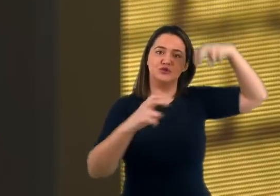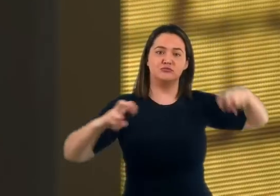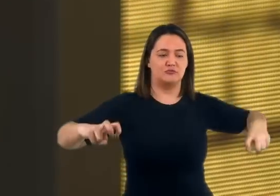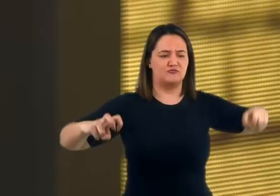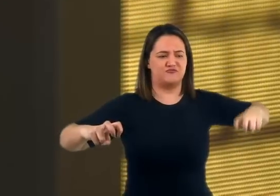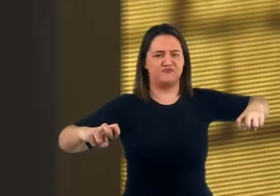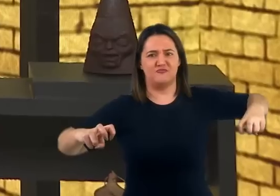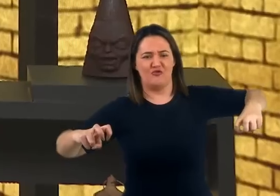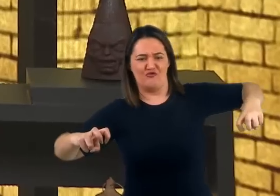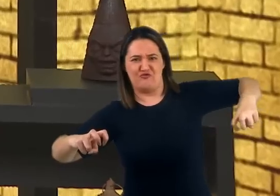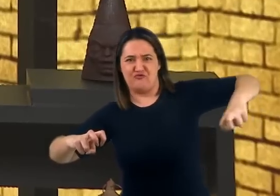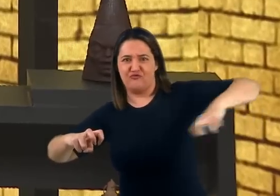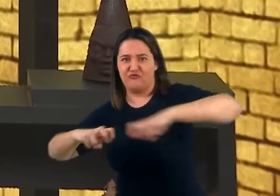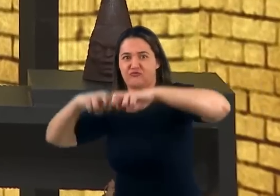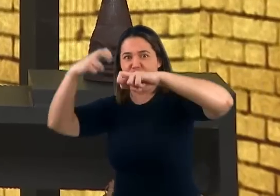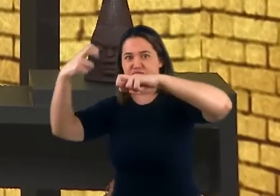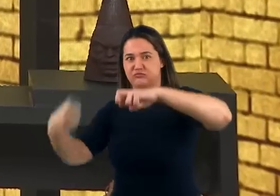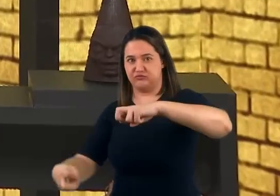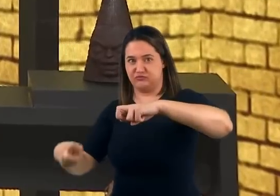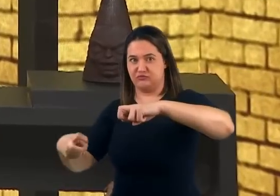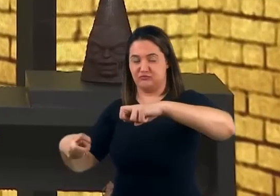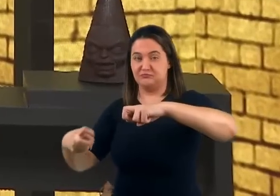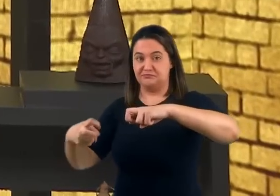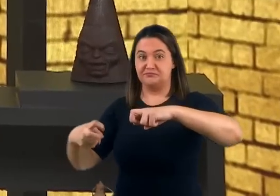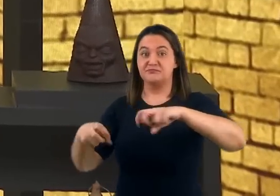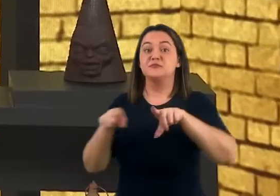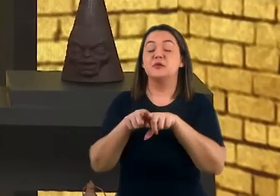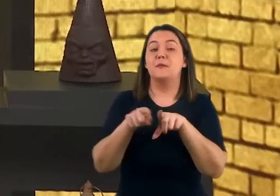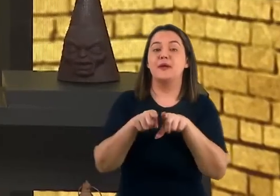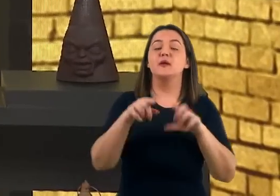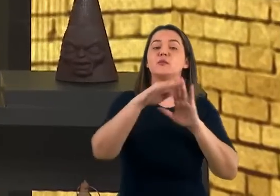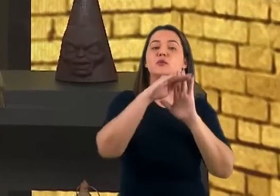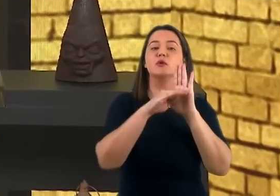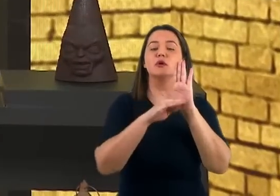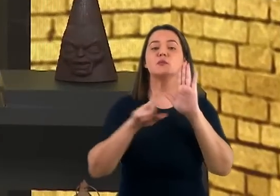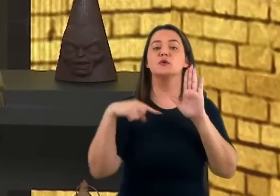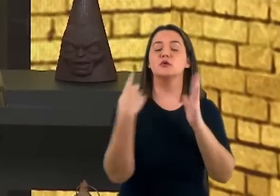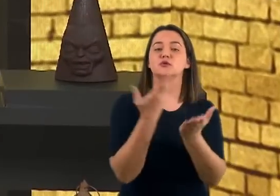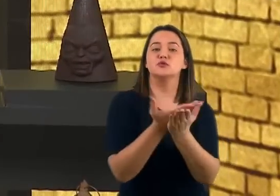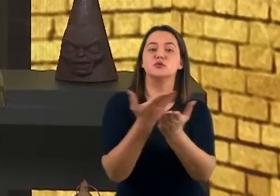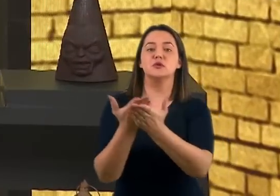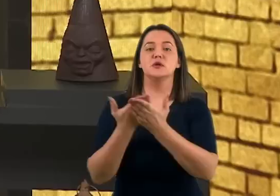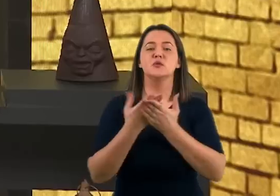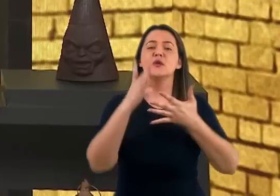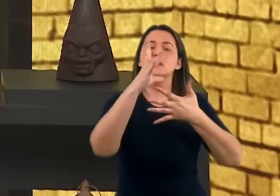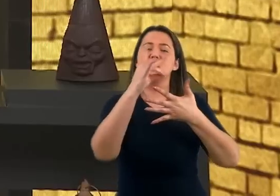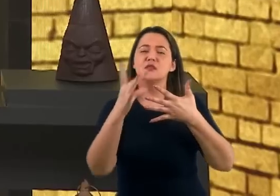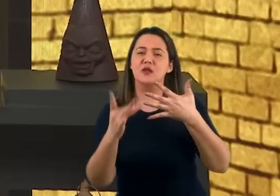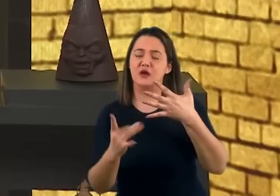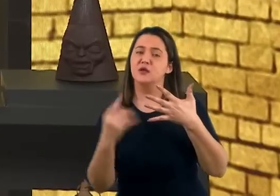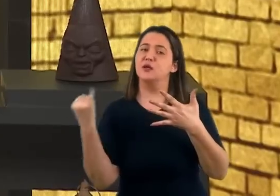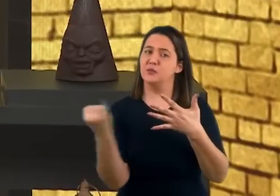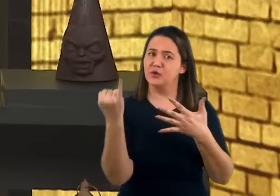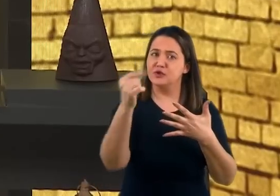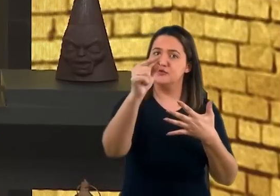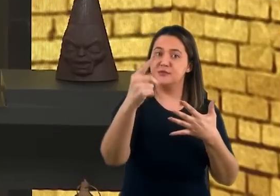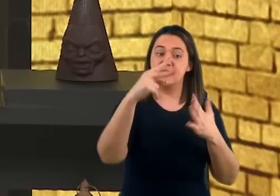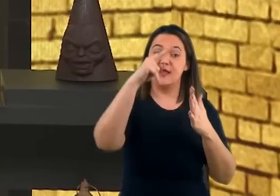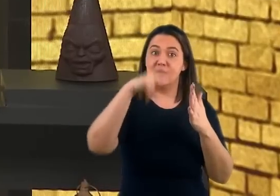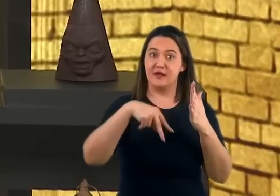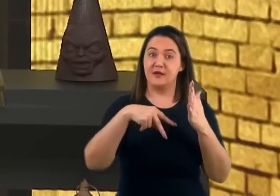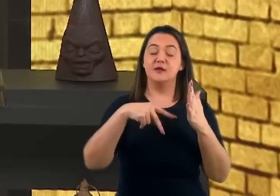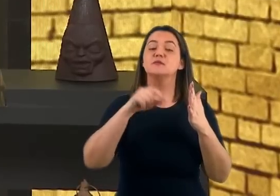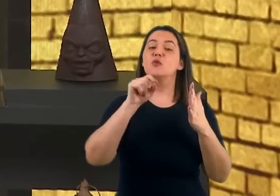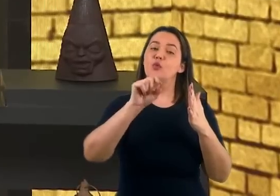furioso ainda. E nesse último programa, nós demos muitos detalhes que são importantes você rever para entender